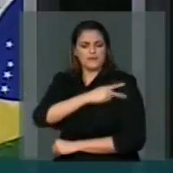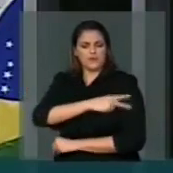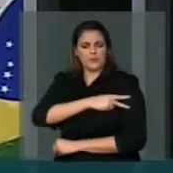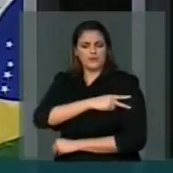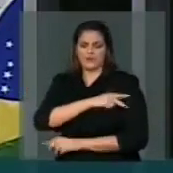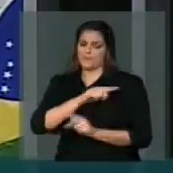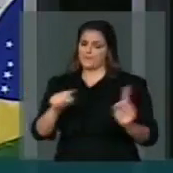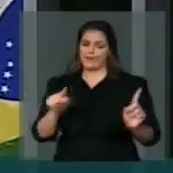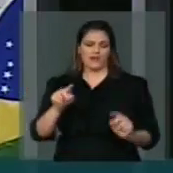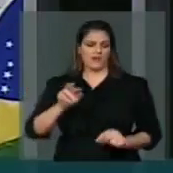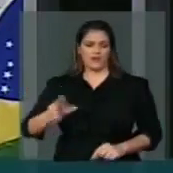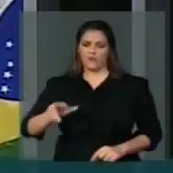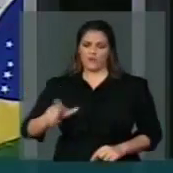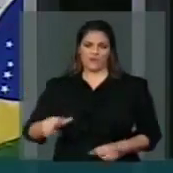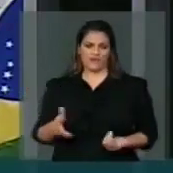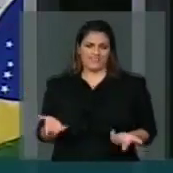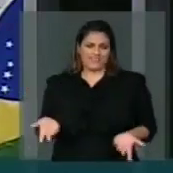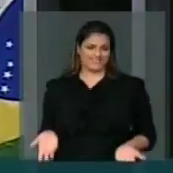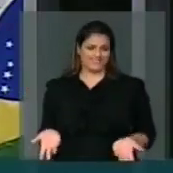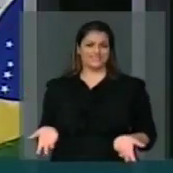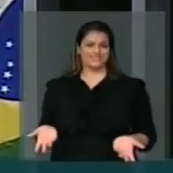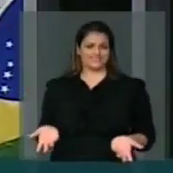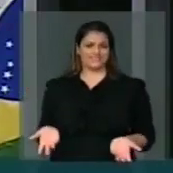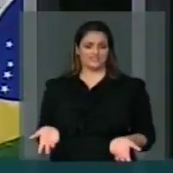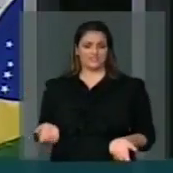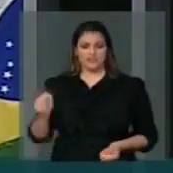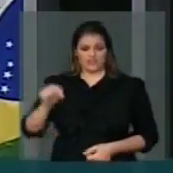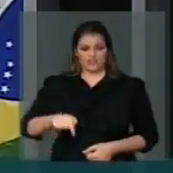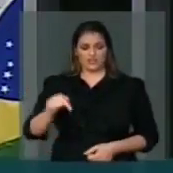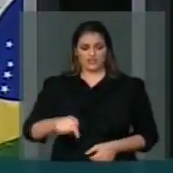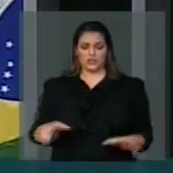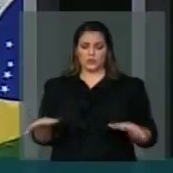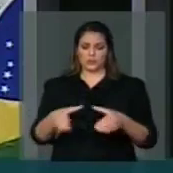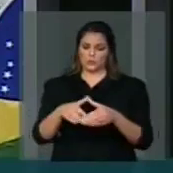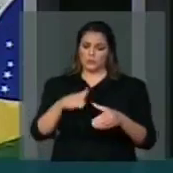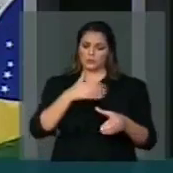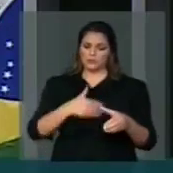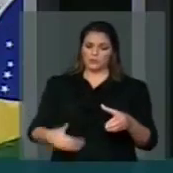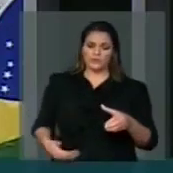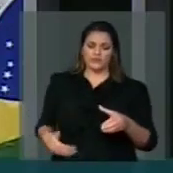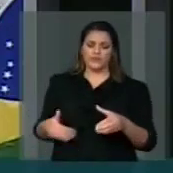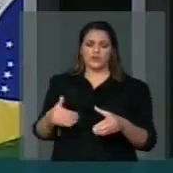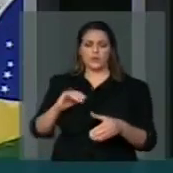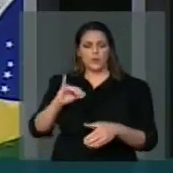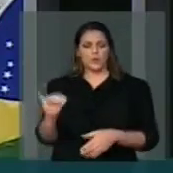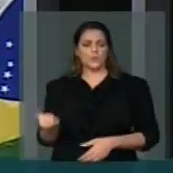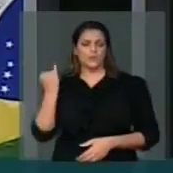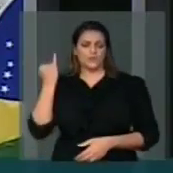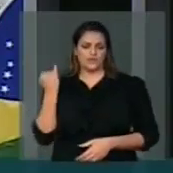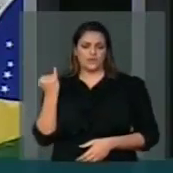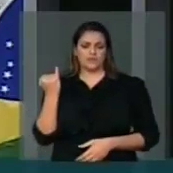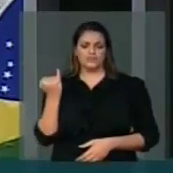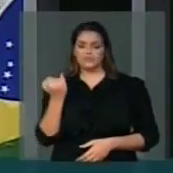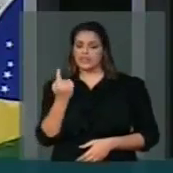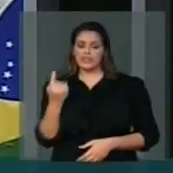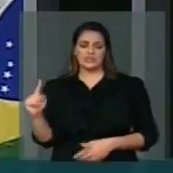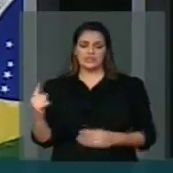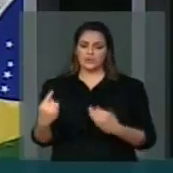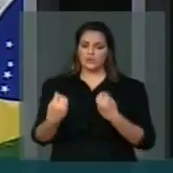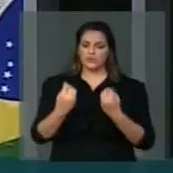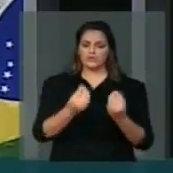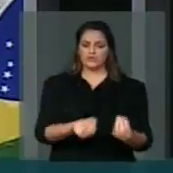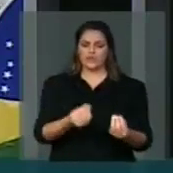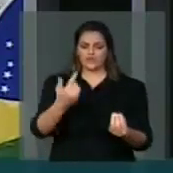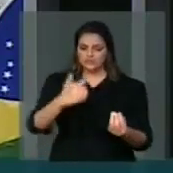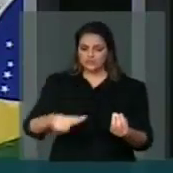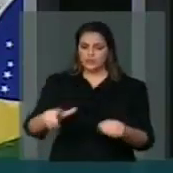é. Nós tivemos aqui, inclusive o partido do governo, a oportunidade de não renovar